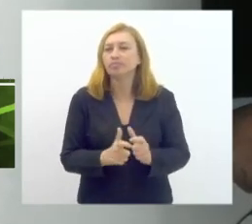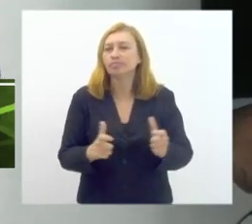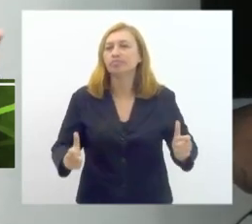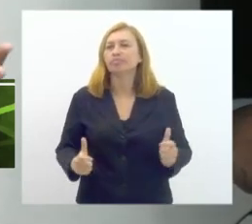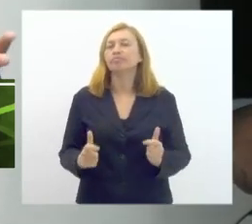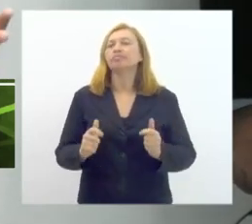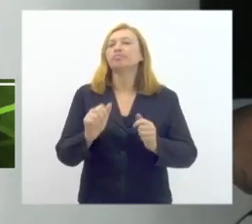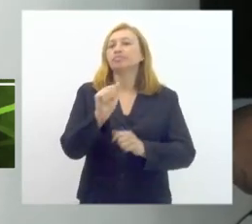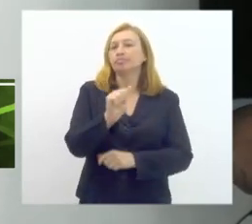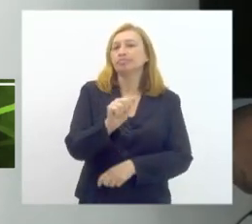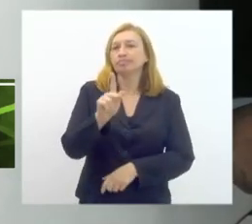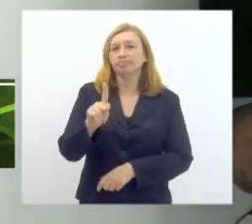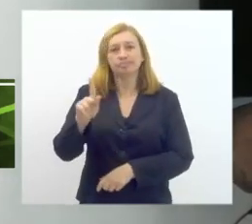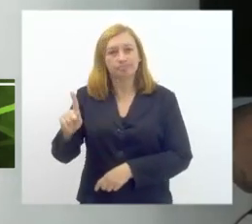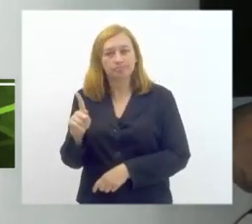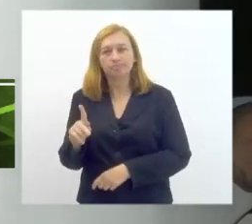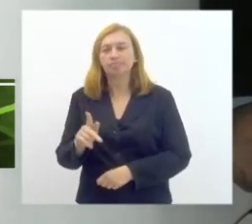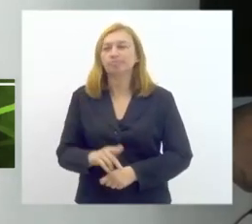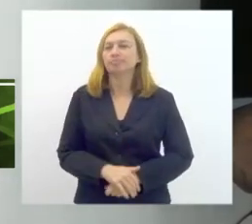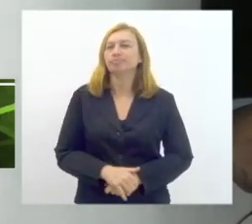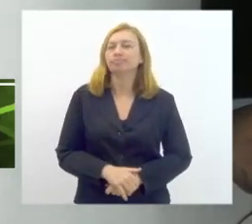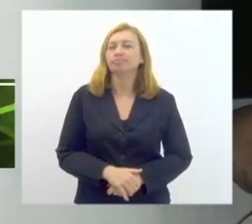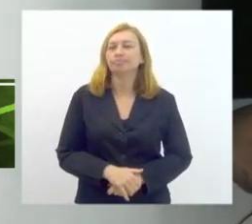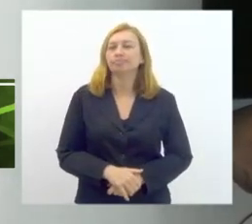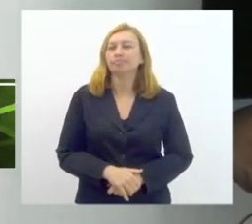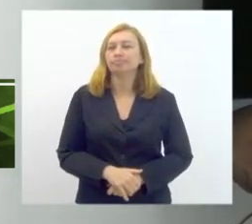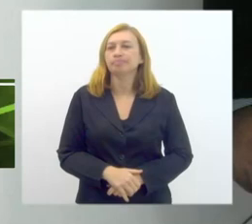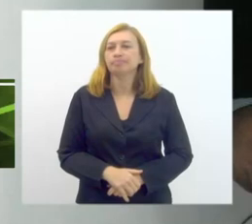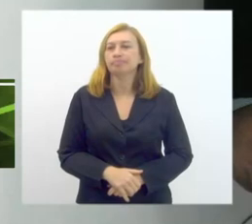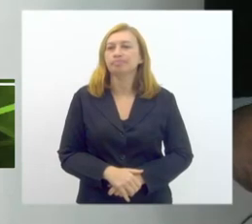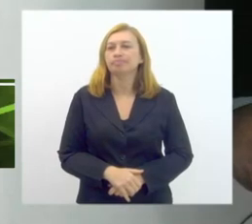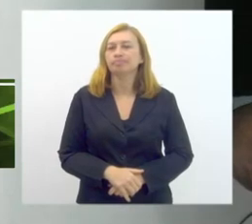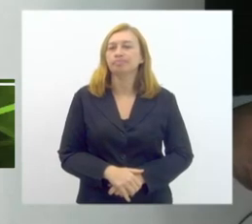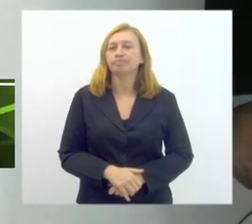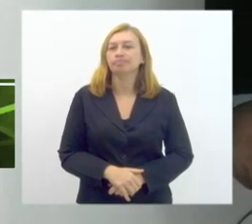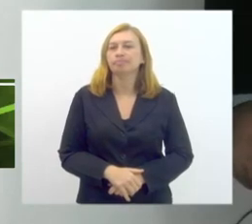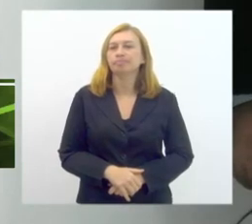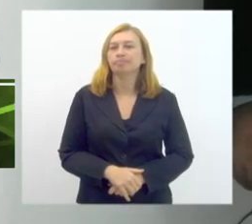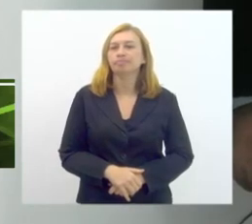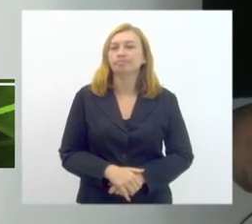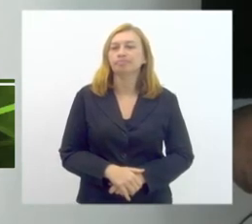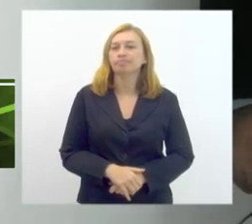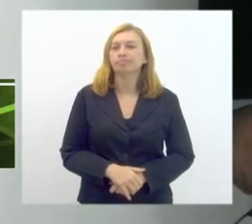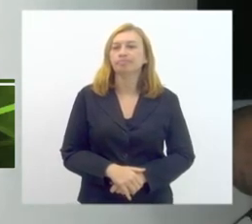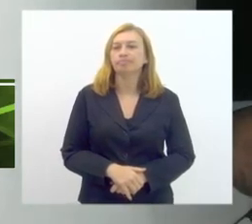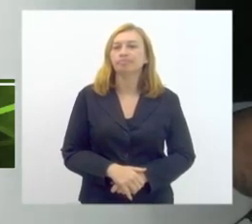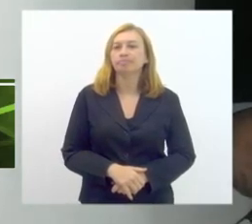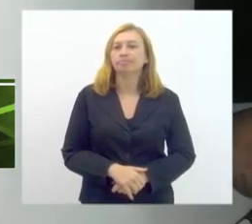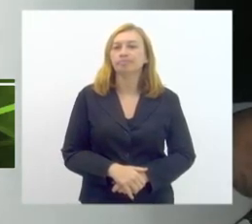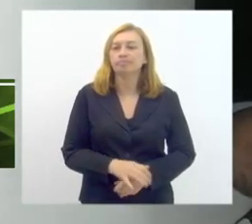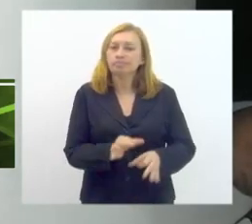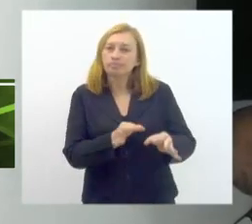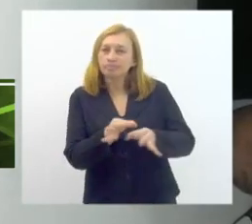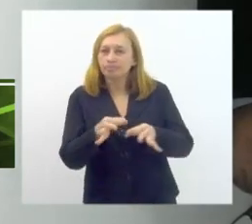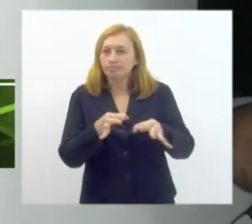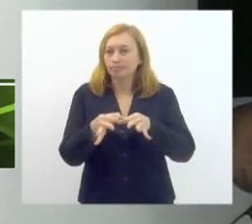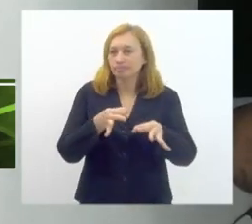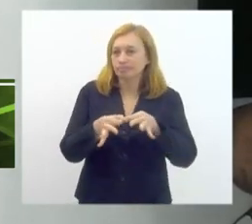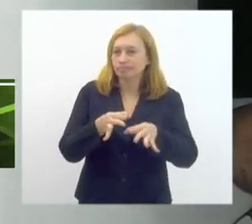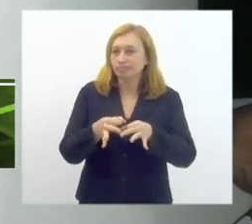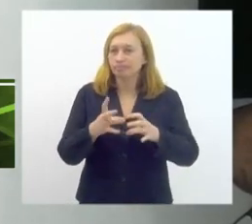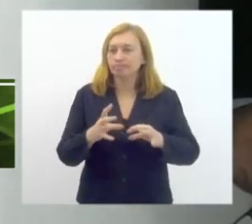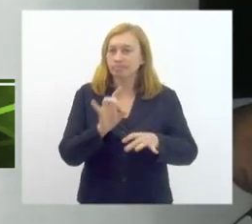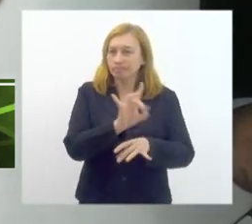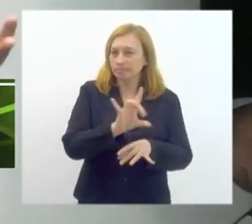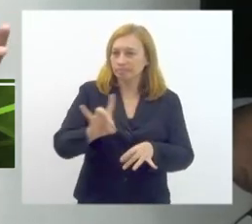desse aplicativo, e daí esse aplicativo vai escalar esses pacientes de uma forma ordenada,